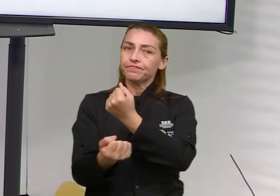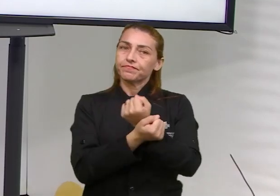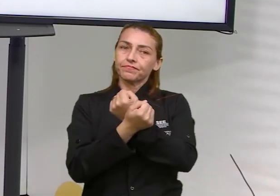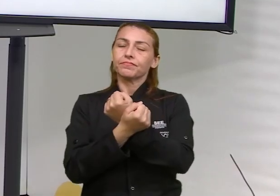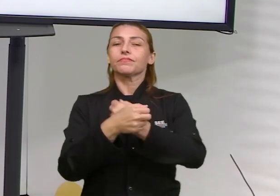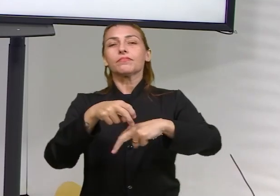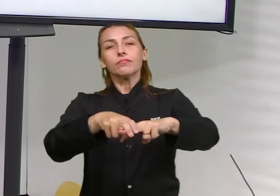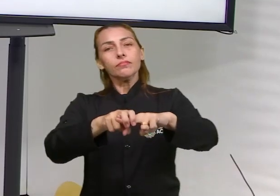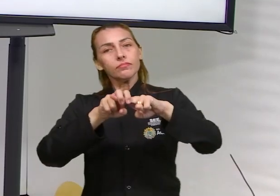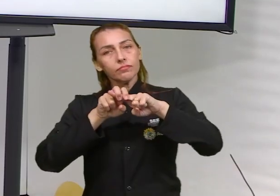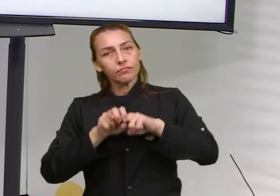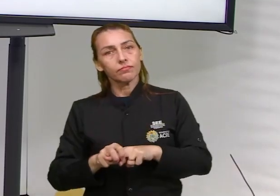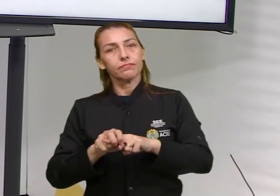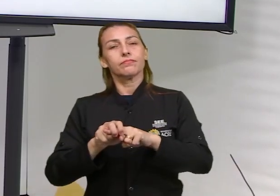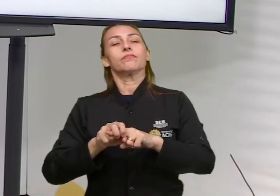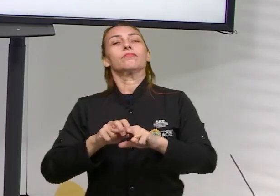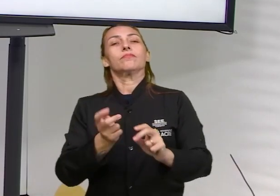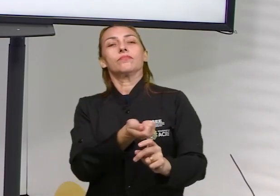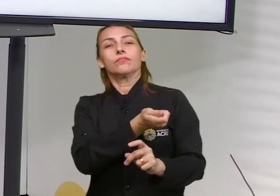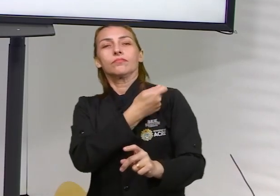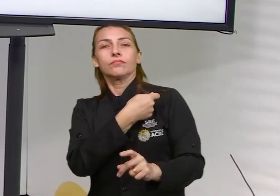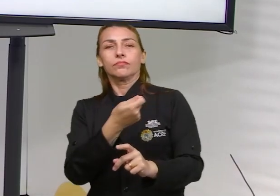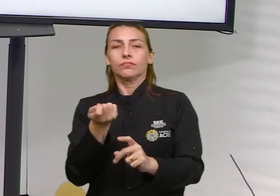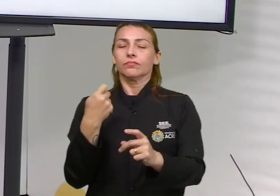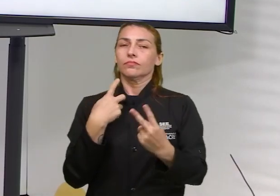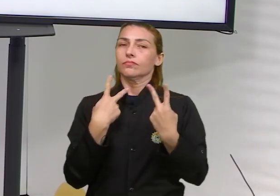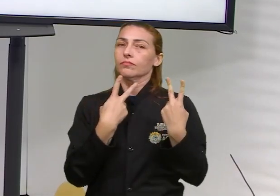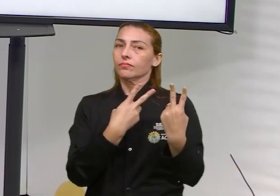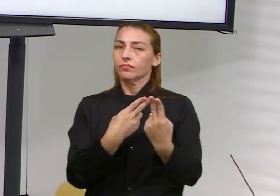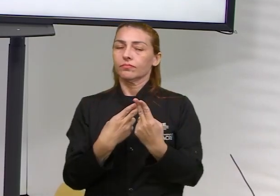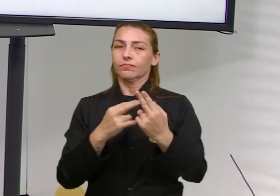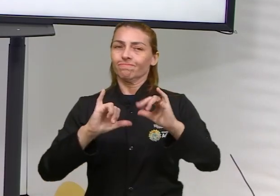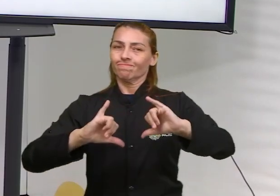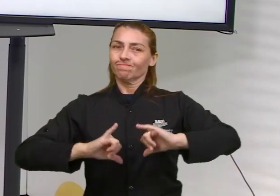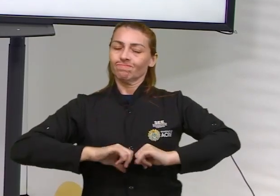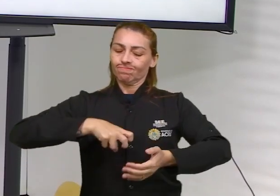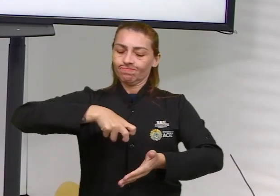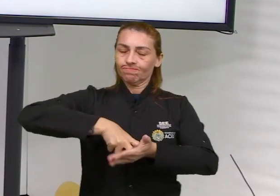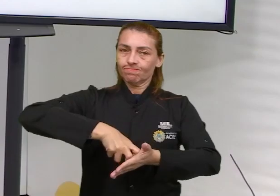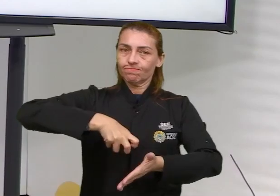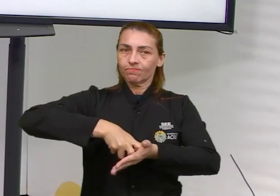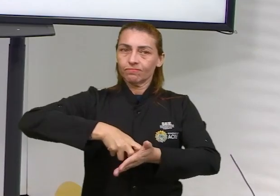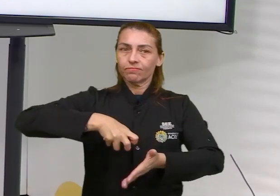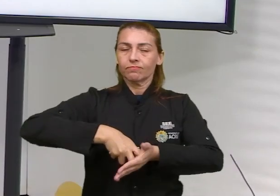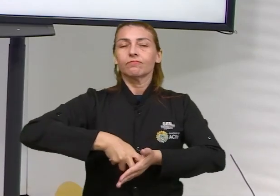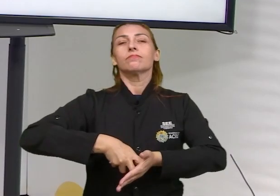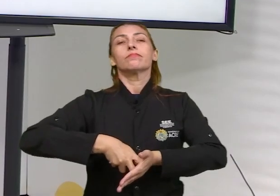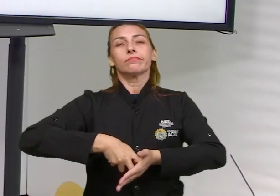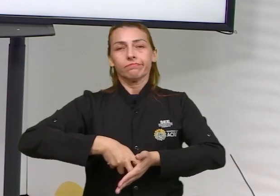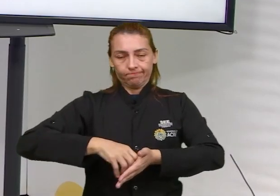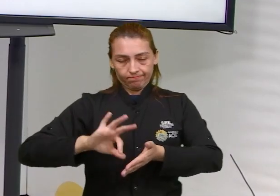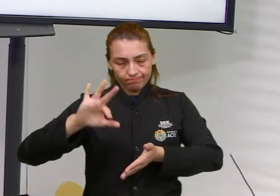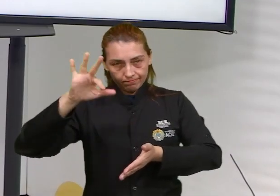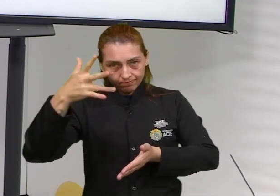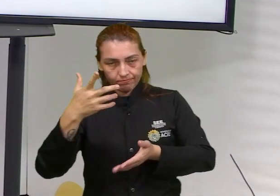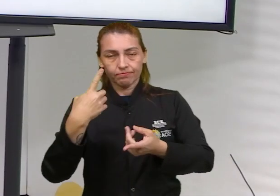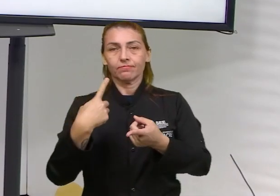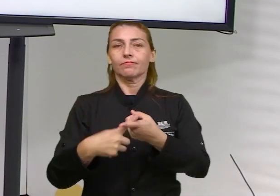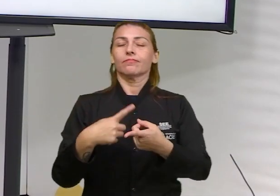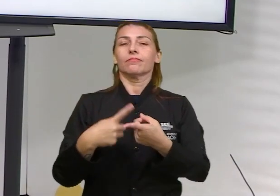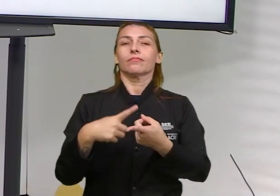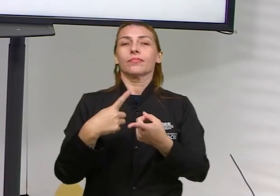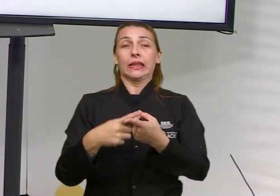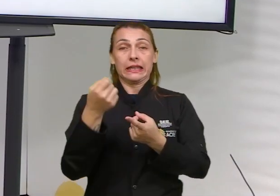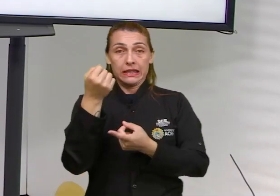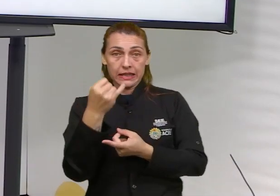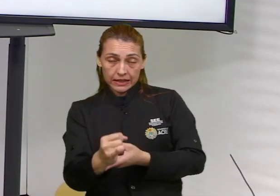isso que eles tratavam os marinheiros dessa forma, com os castigos físicos constantes. Então, a revolta acontece justamente por causa disso.